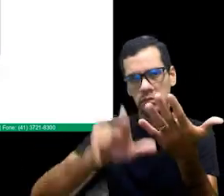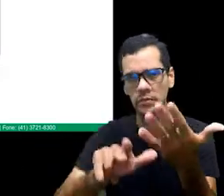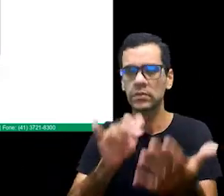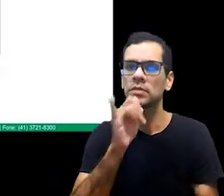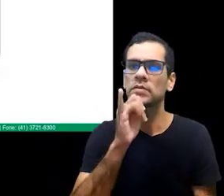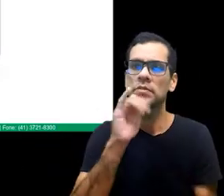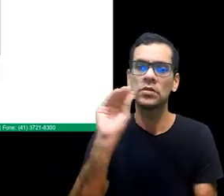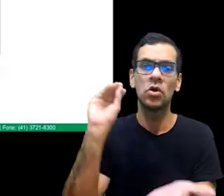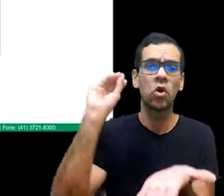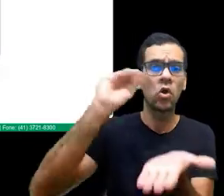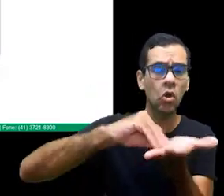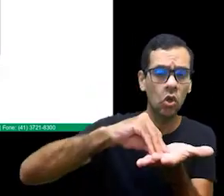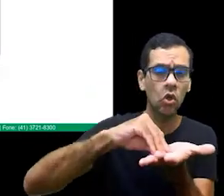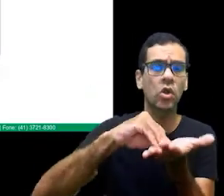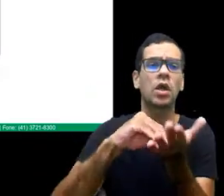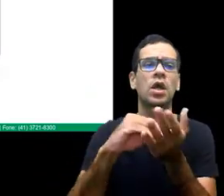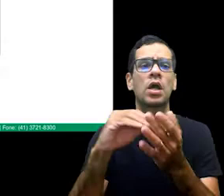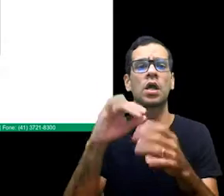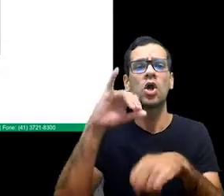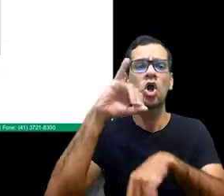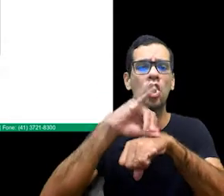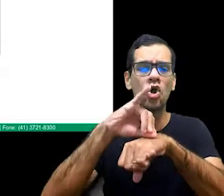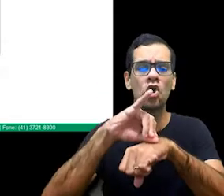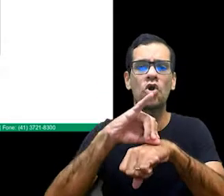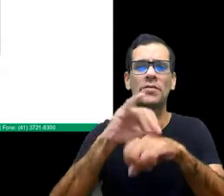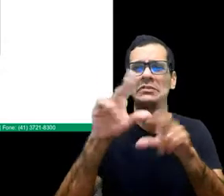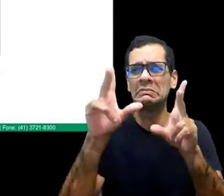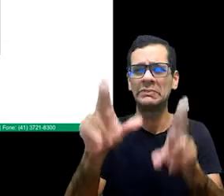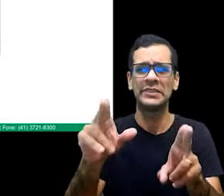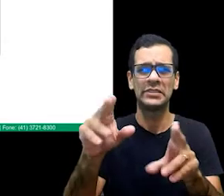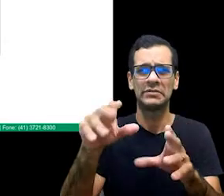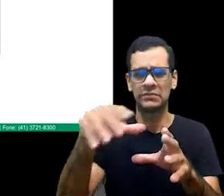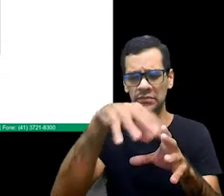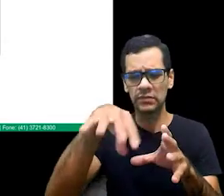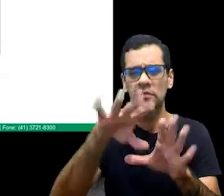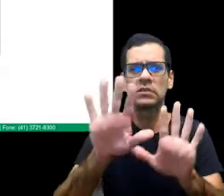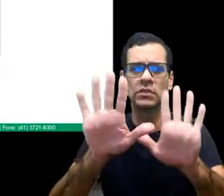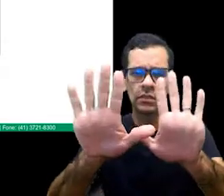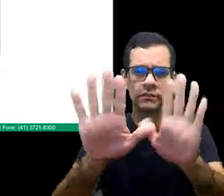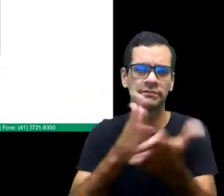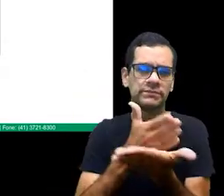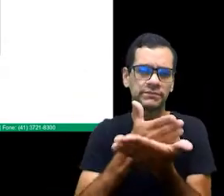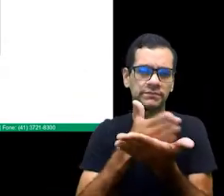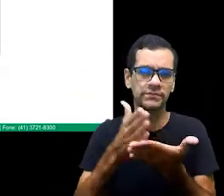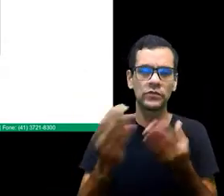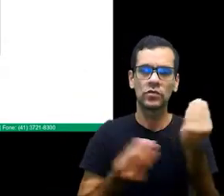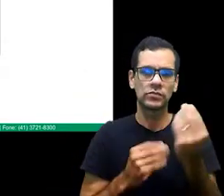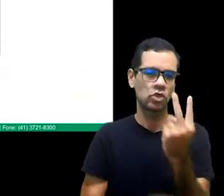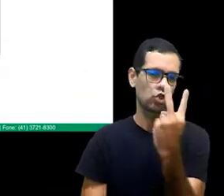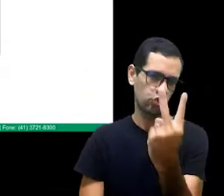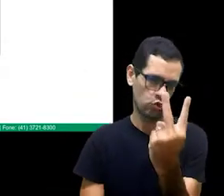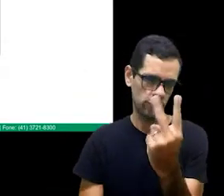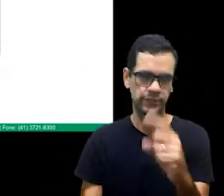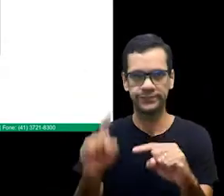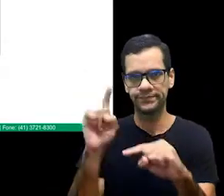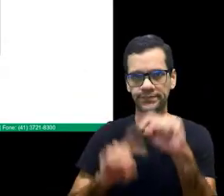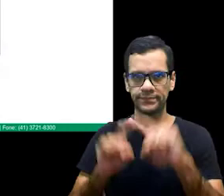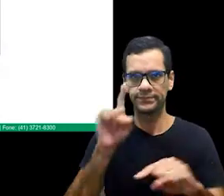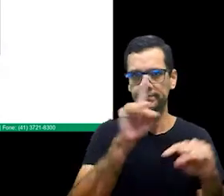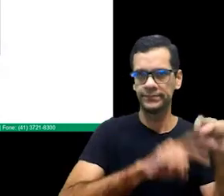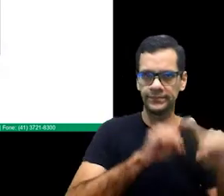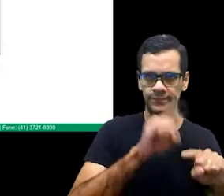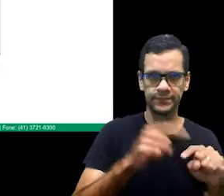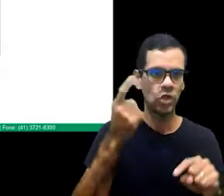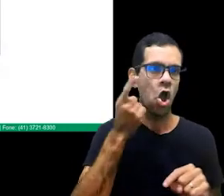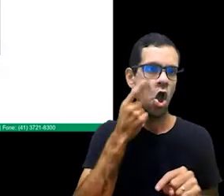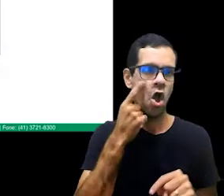Então, colocar muitos objetos envolvidos na discussão não é um bom começo. Portanto, vamos iniciar a discussão só com 2 objetos, e